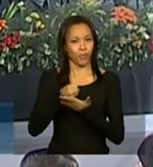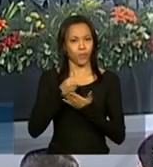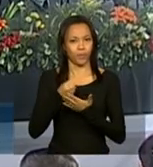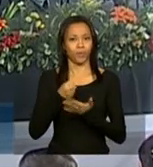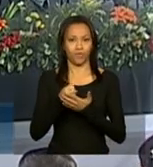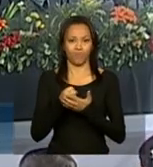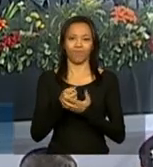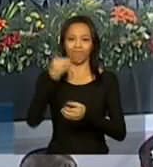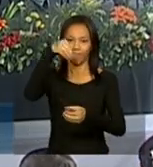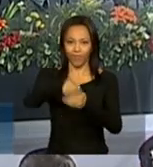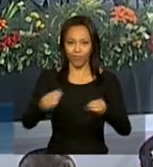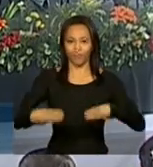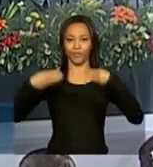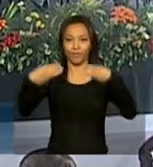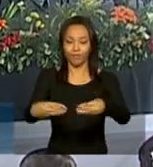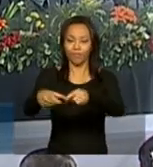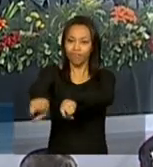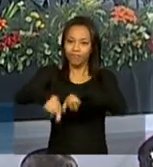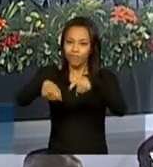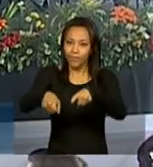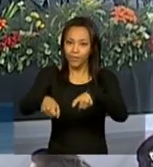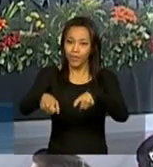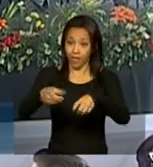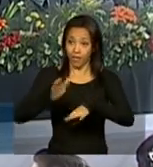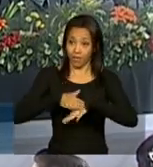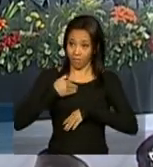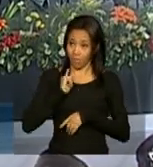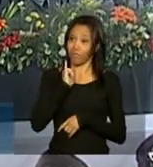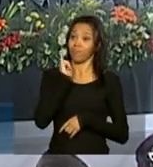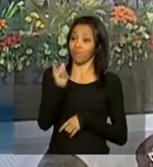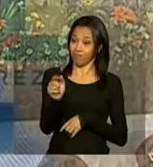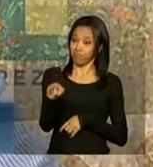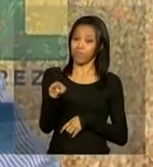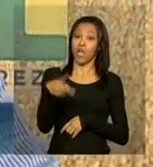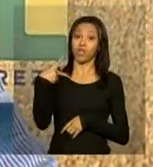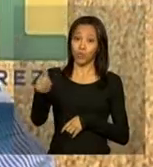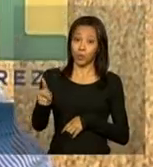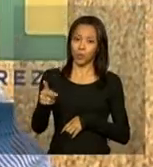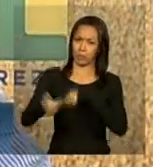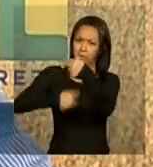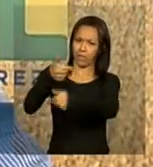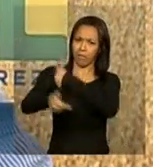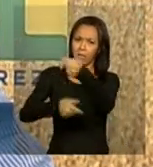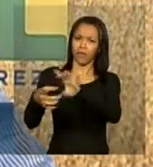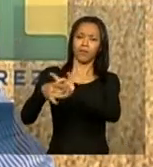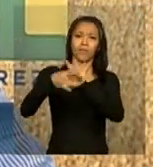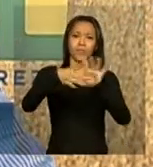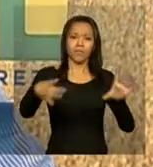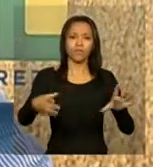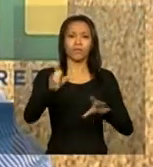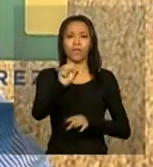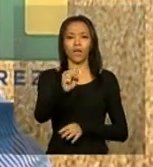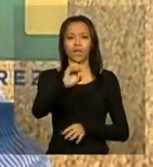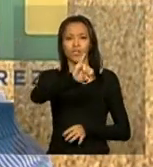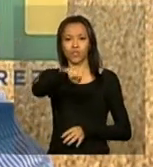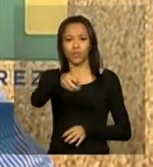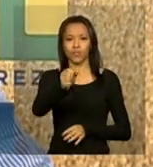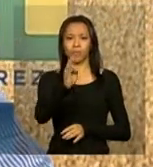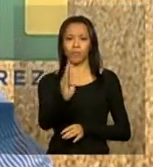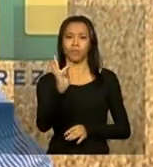Ministério da Agricultura. Ministro, a sua atuação na liberação da soja BT foi